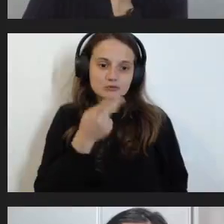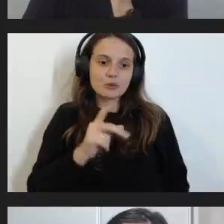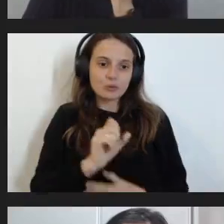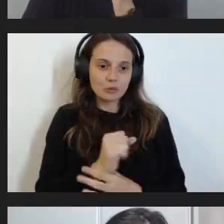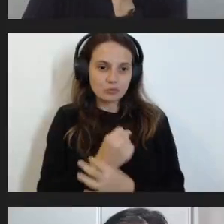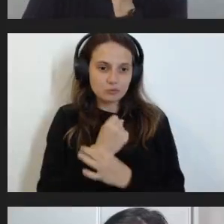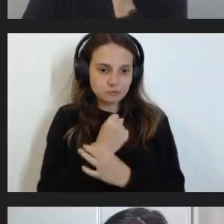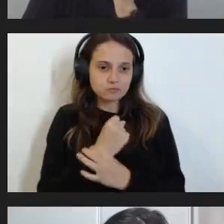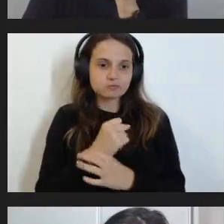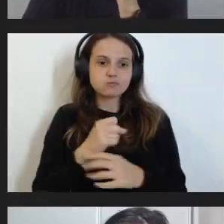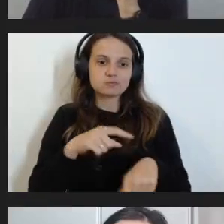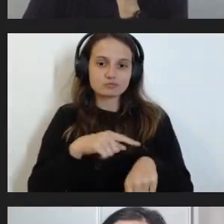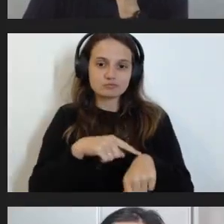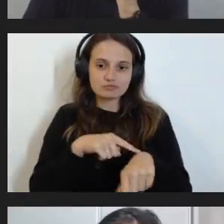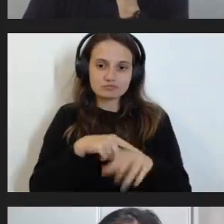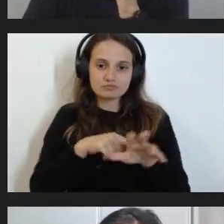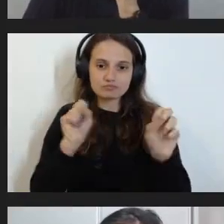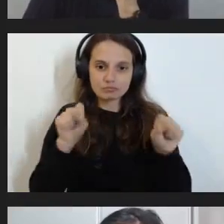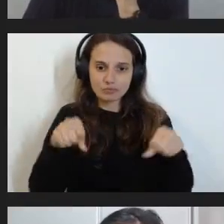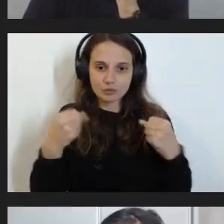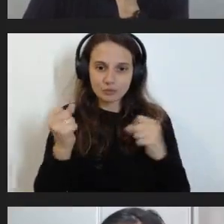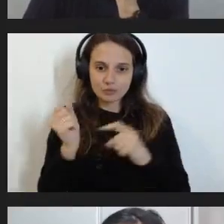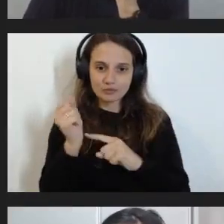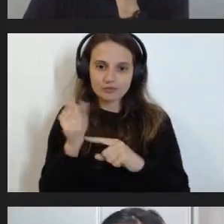Marcela, é isso mesmo.